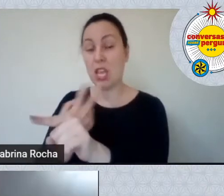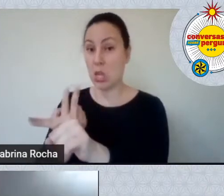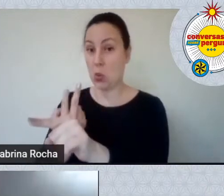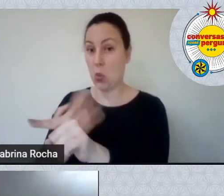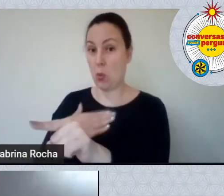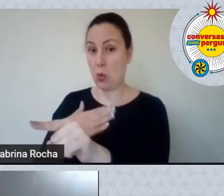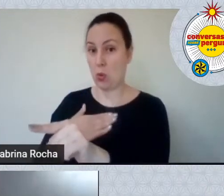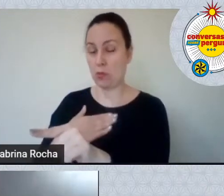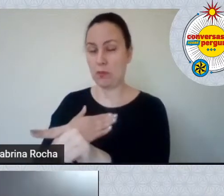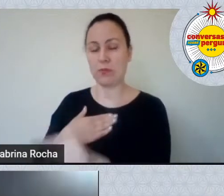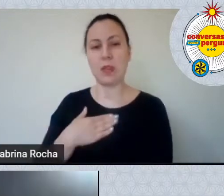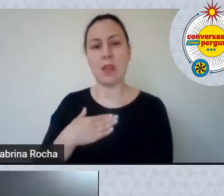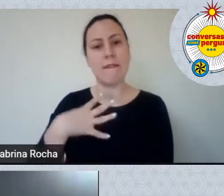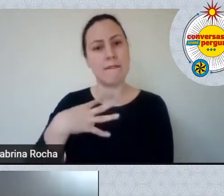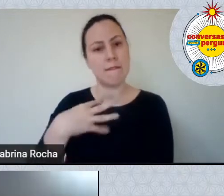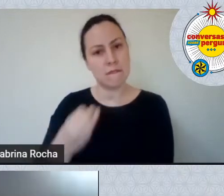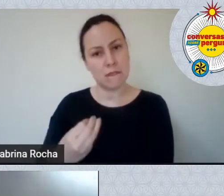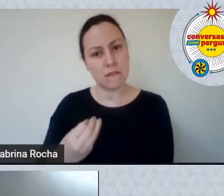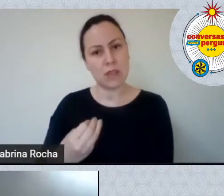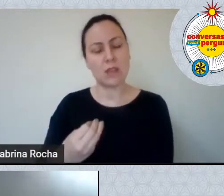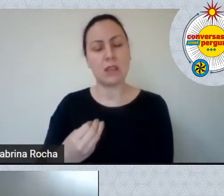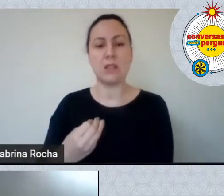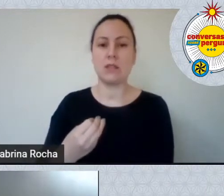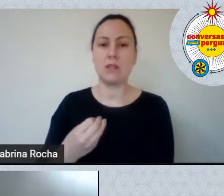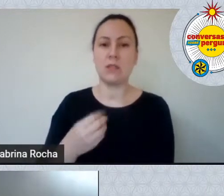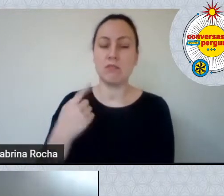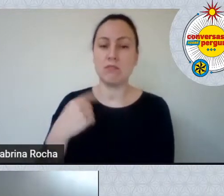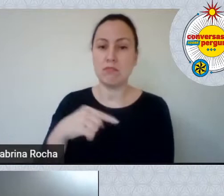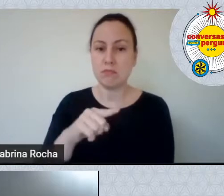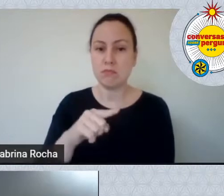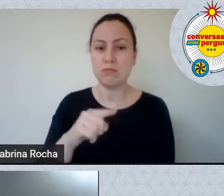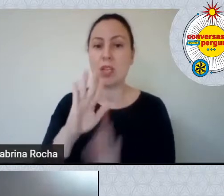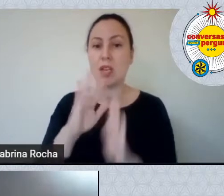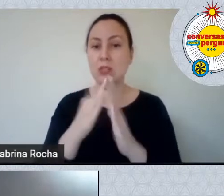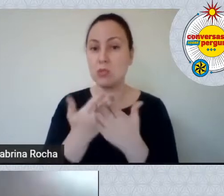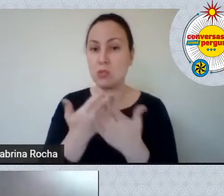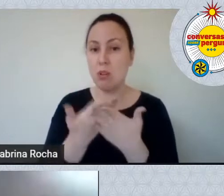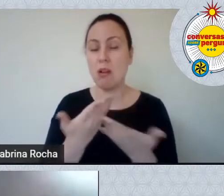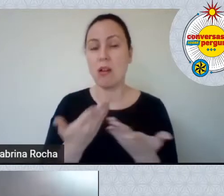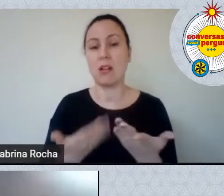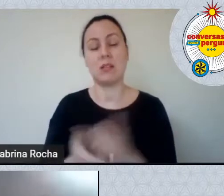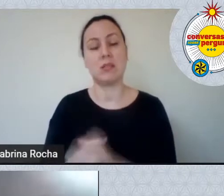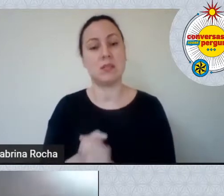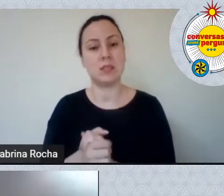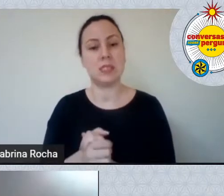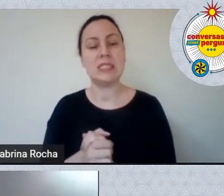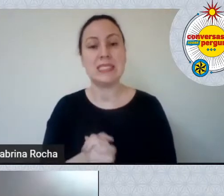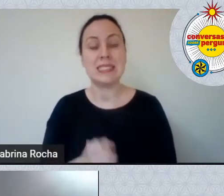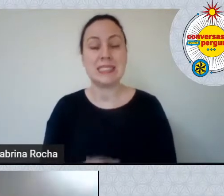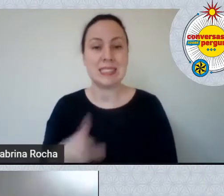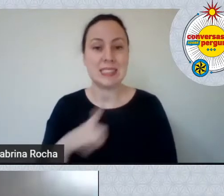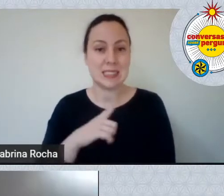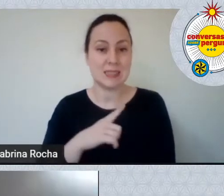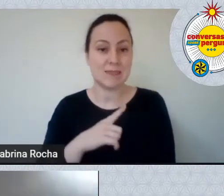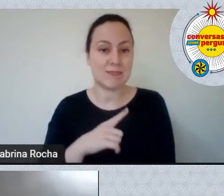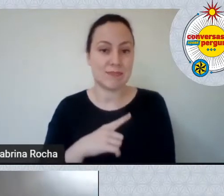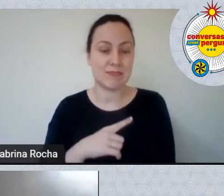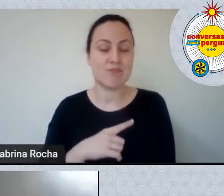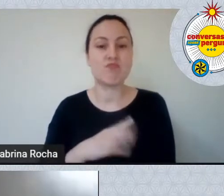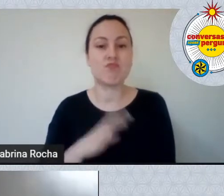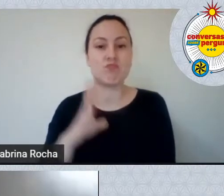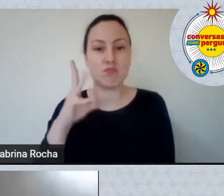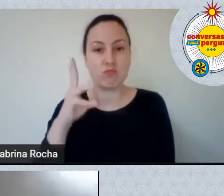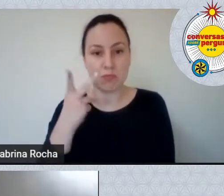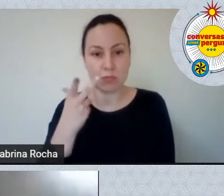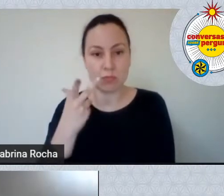na sua casa, se os seus filhos vão na escola. Ou seja, há uma partilha de tomadas de